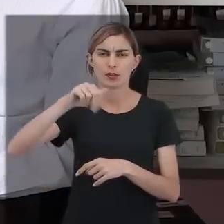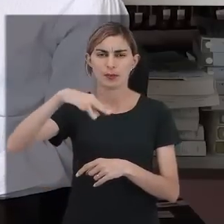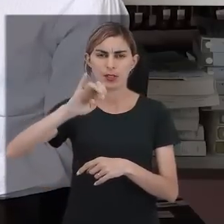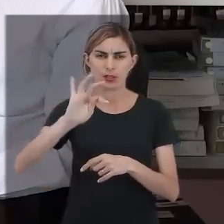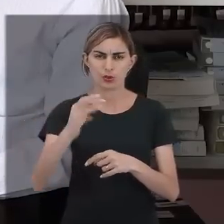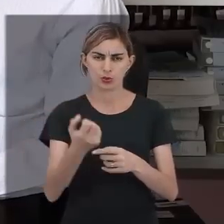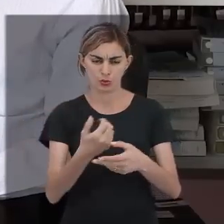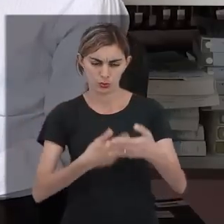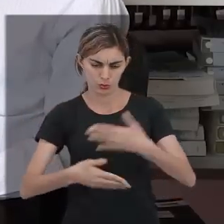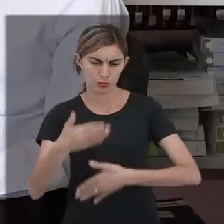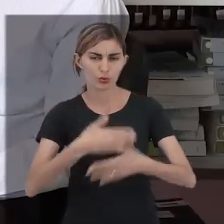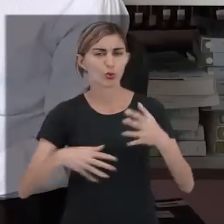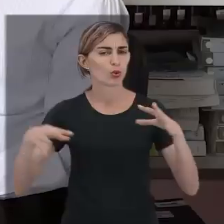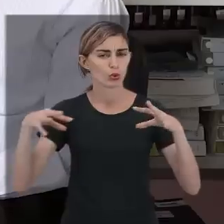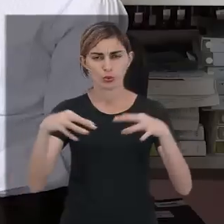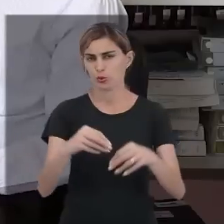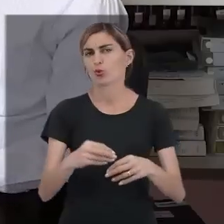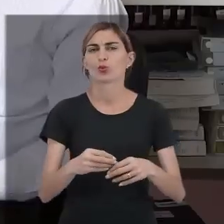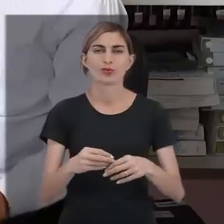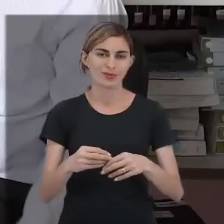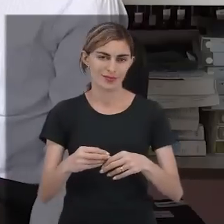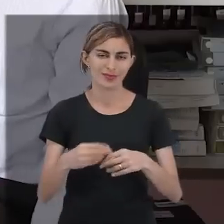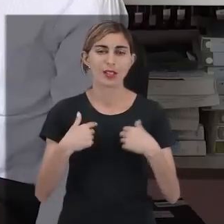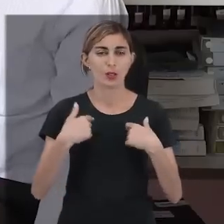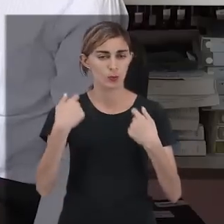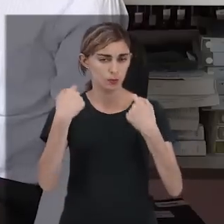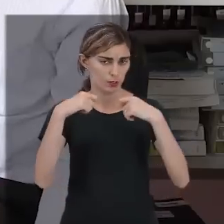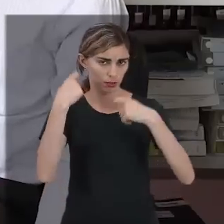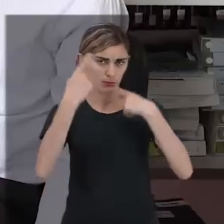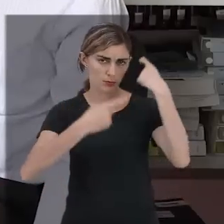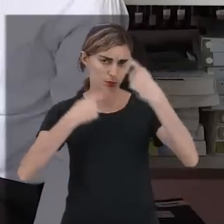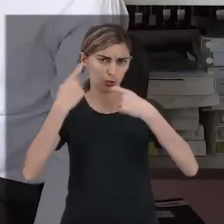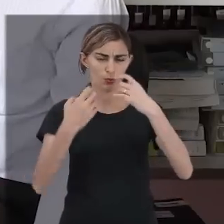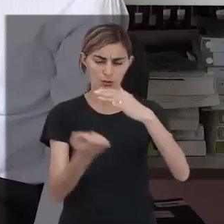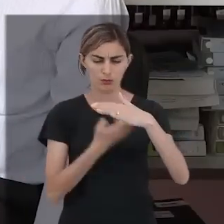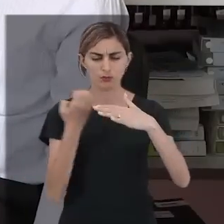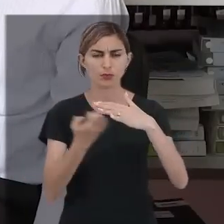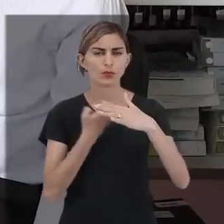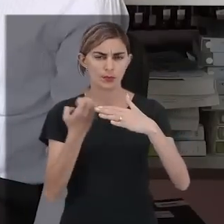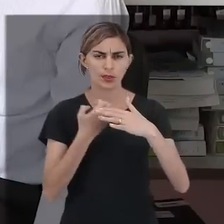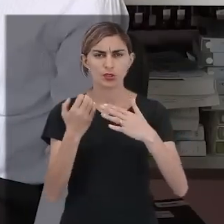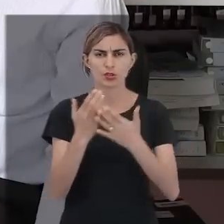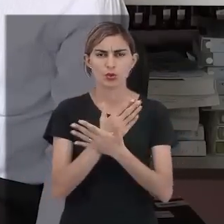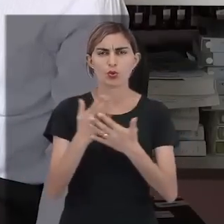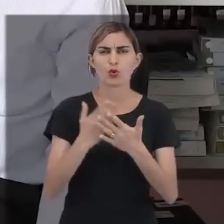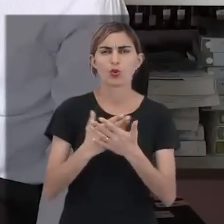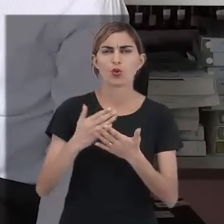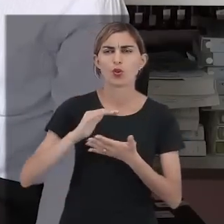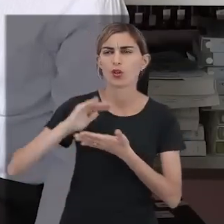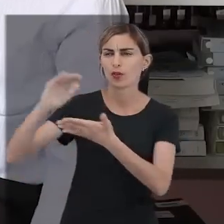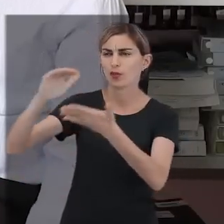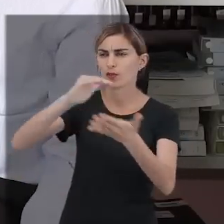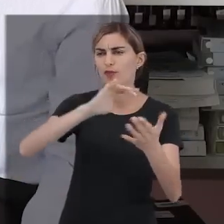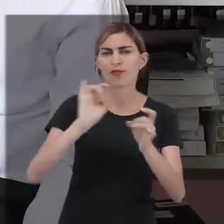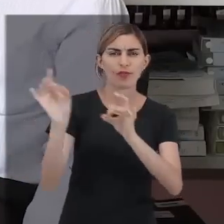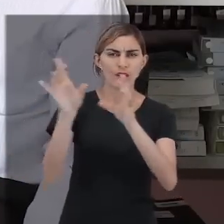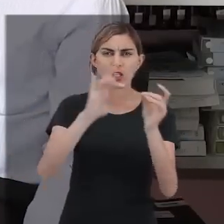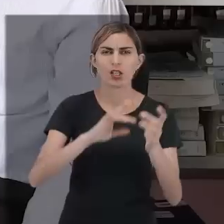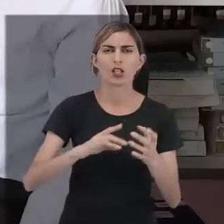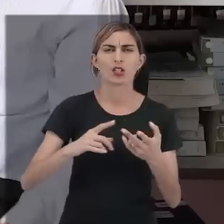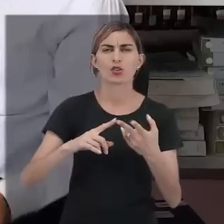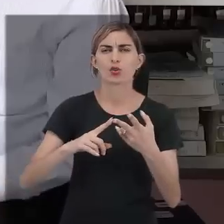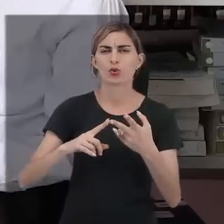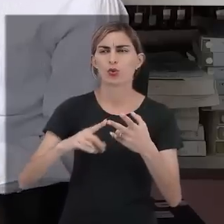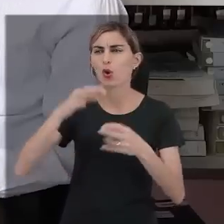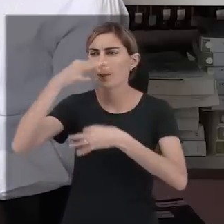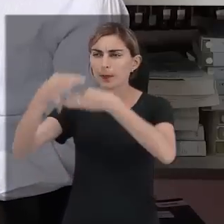fornecedor, mas sim toda a cadeia de valor. Então, eu tenho que me preocupar, eu como empresa, me preocupar com os fornecedores, com autoridades, com